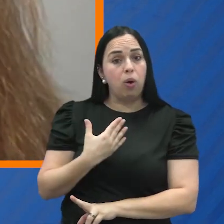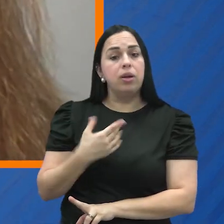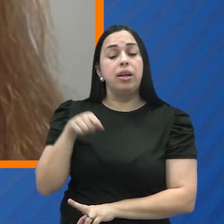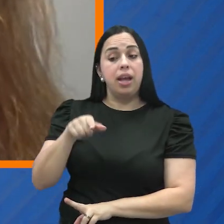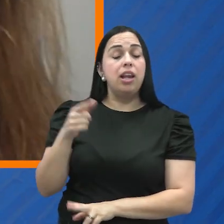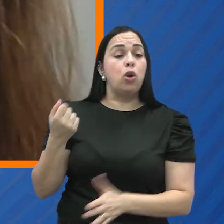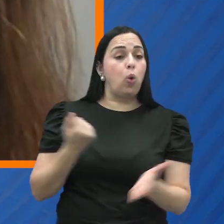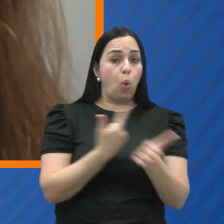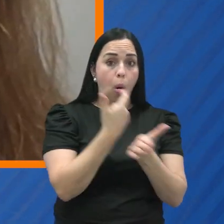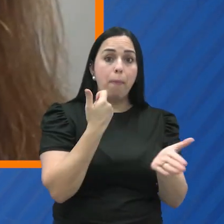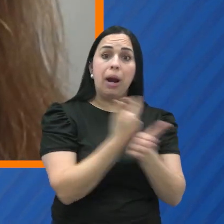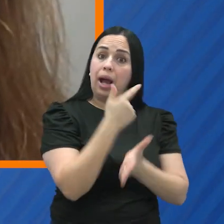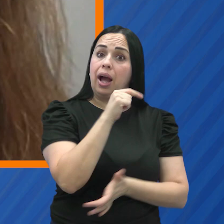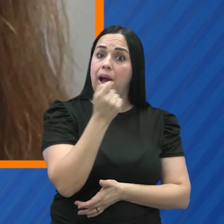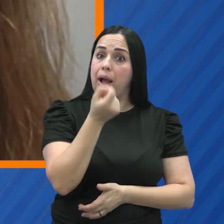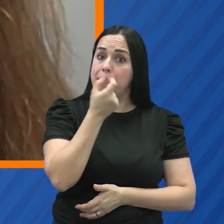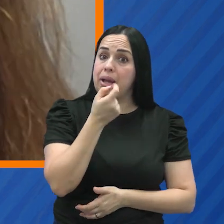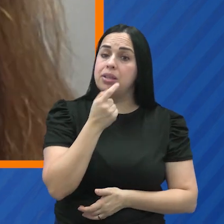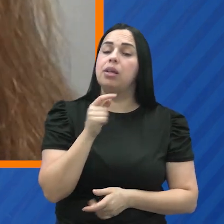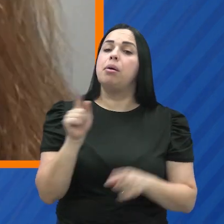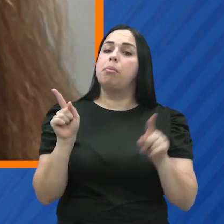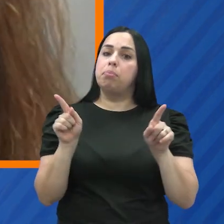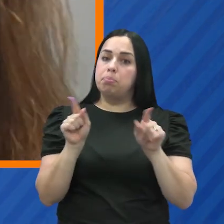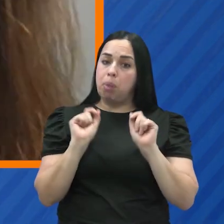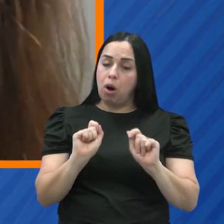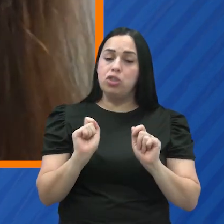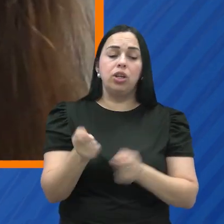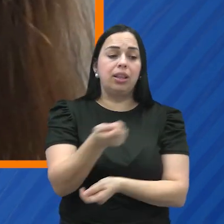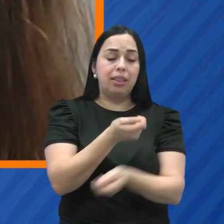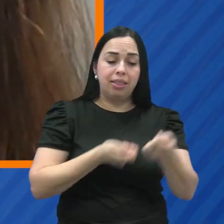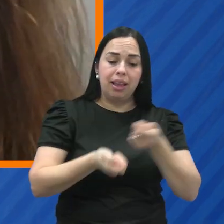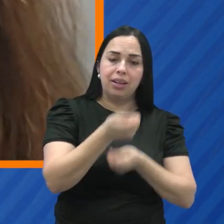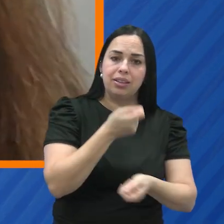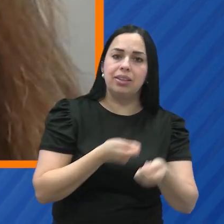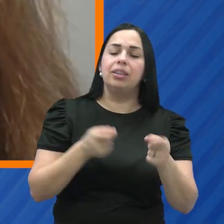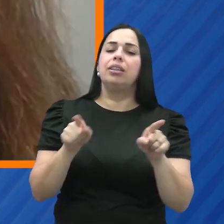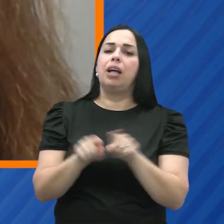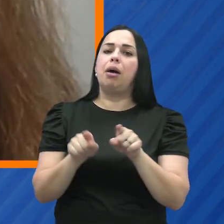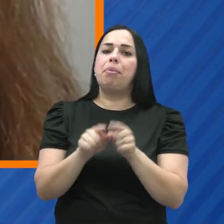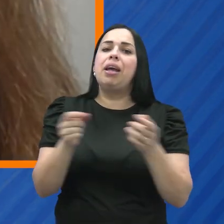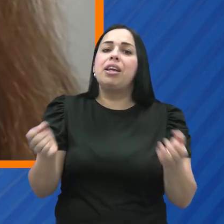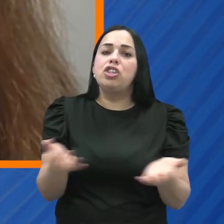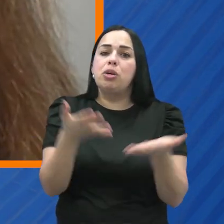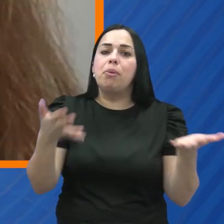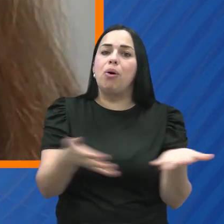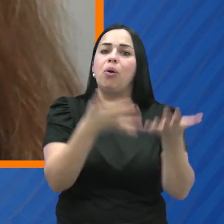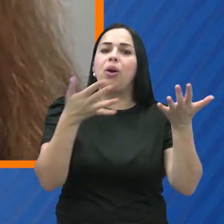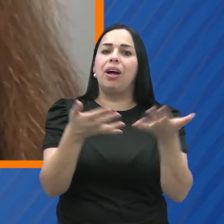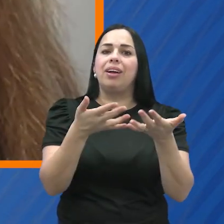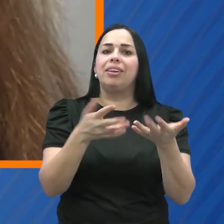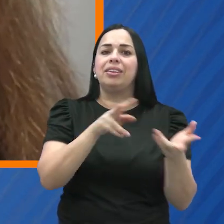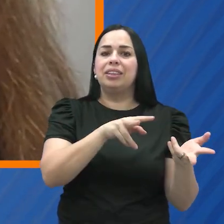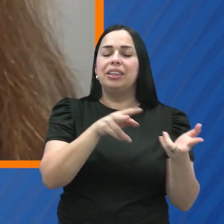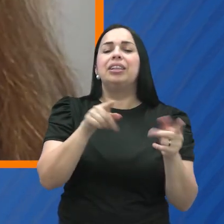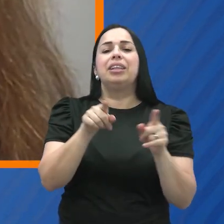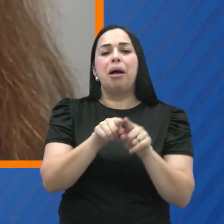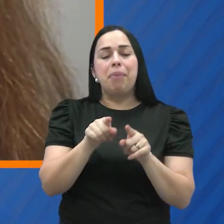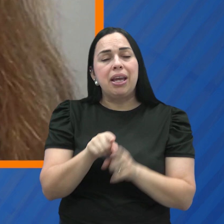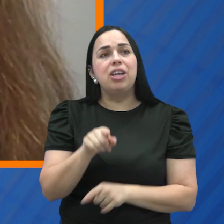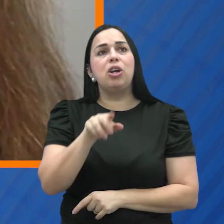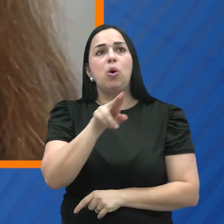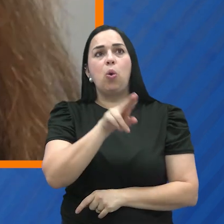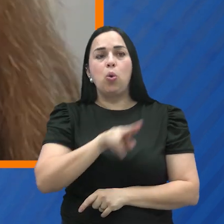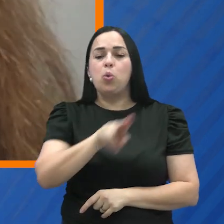o SUS adquire muitos medicamentos e com isso ele pode negociar preços, ele pode também estimular inovação, pode estimular a transferência